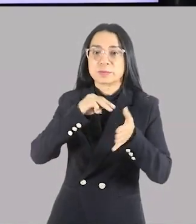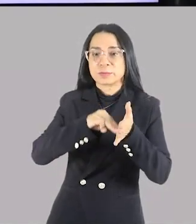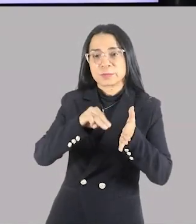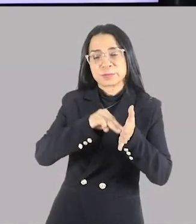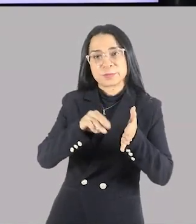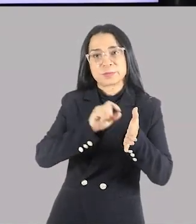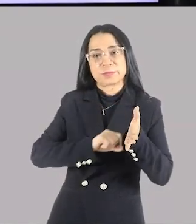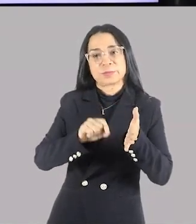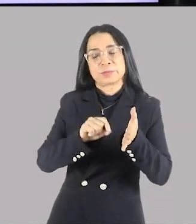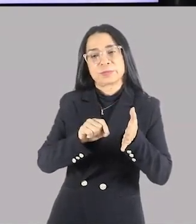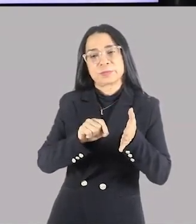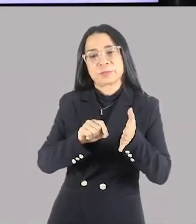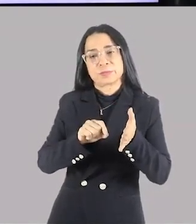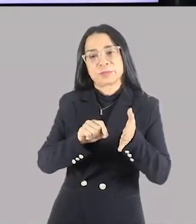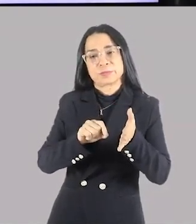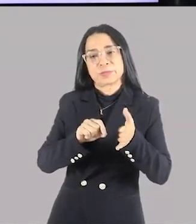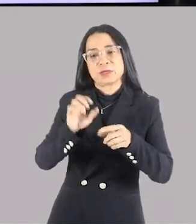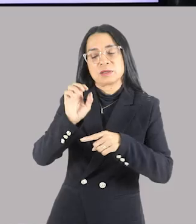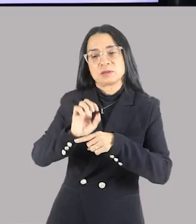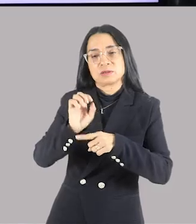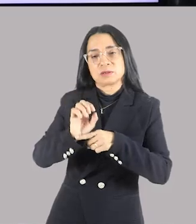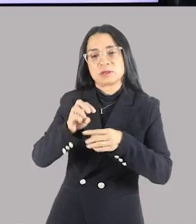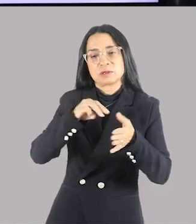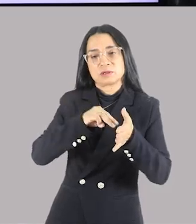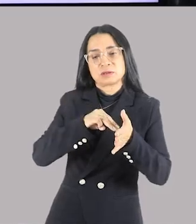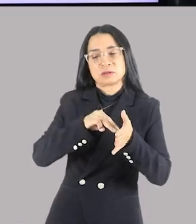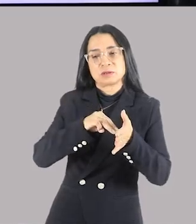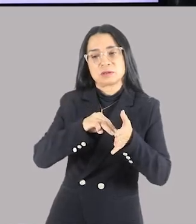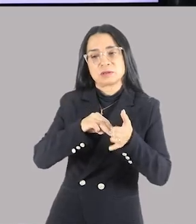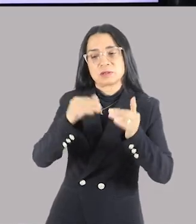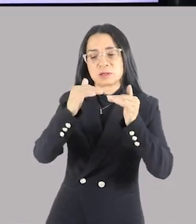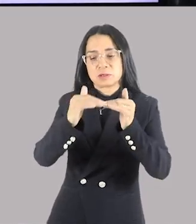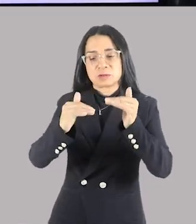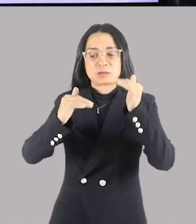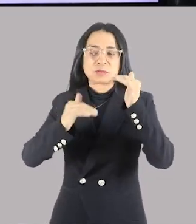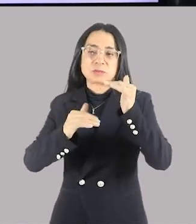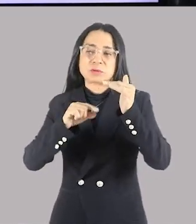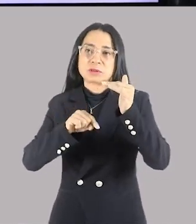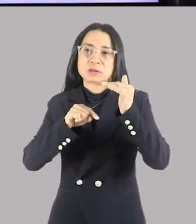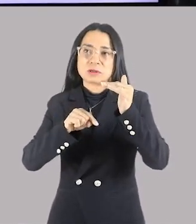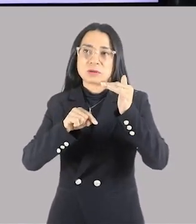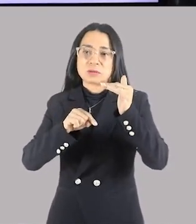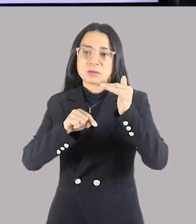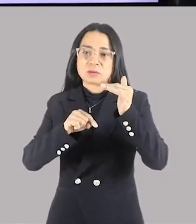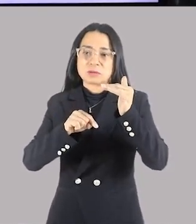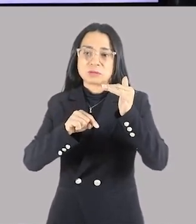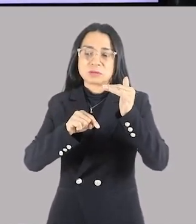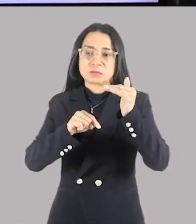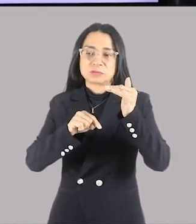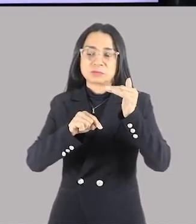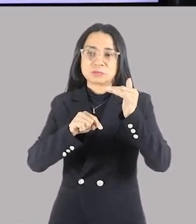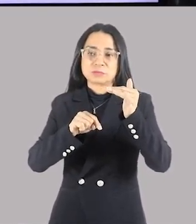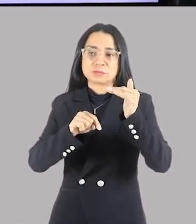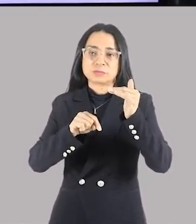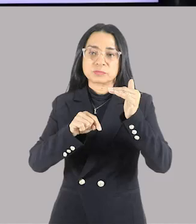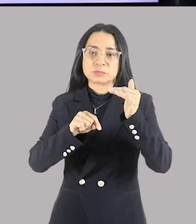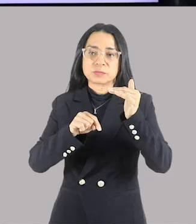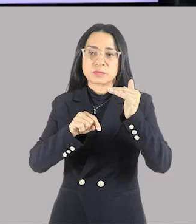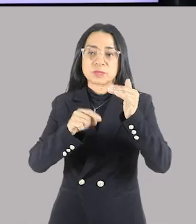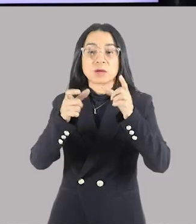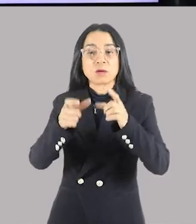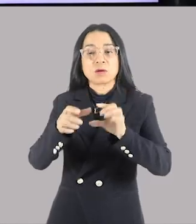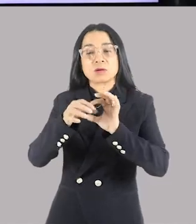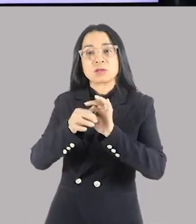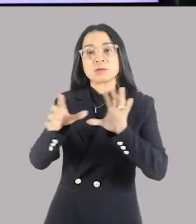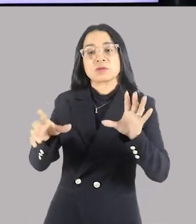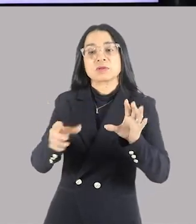secretarias de Estado. Secretarias de Estado têm subordinação direta ao órgão independente, a órgãos